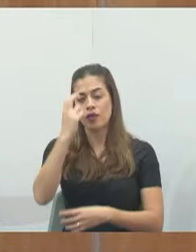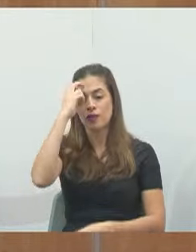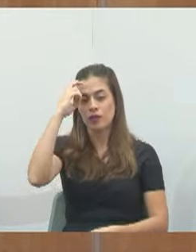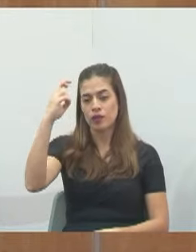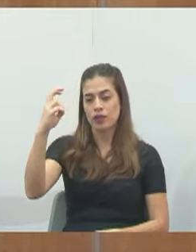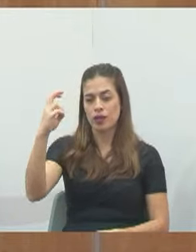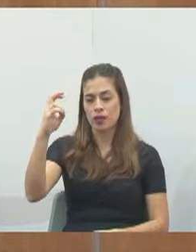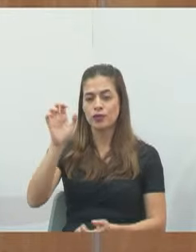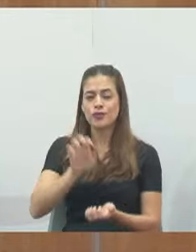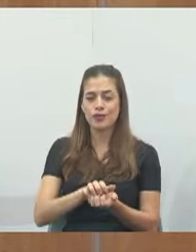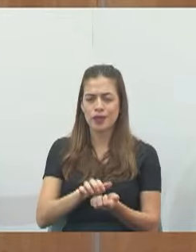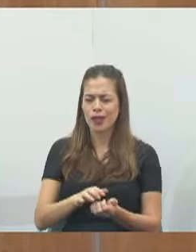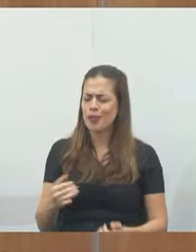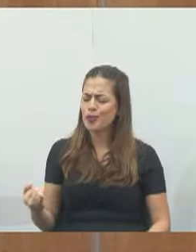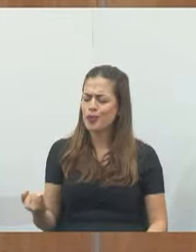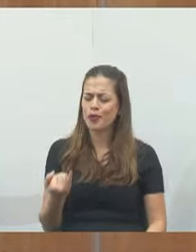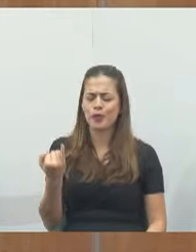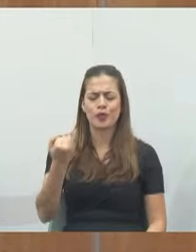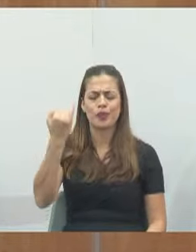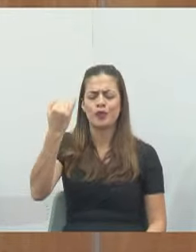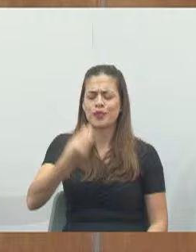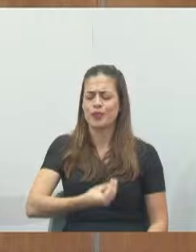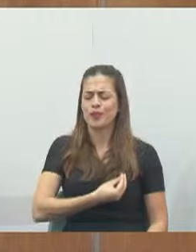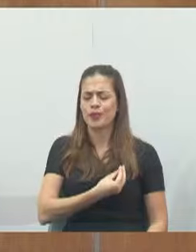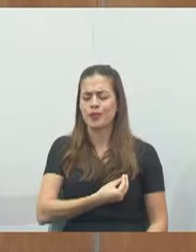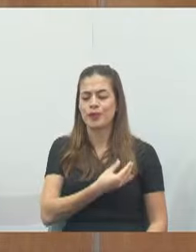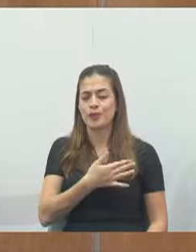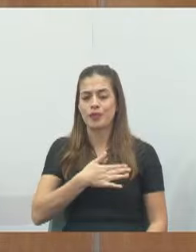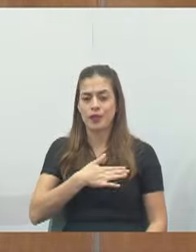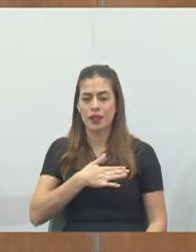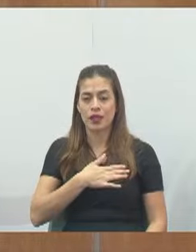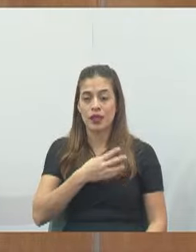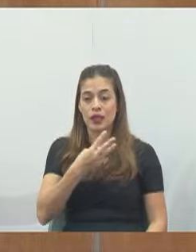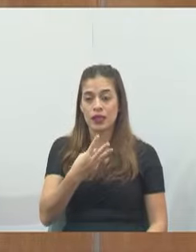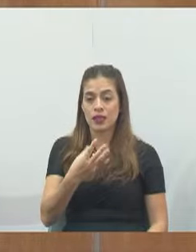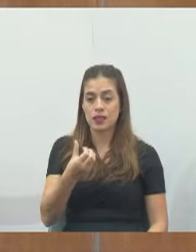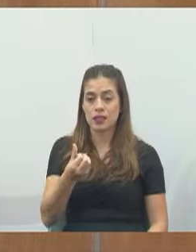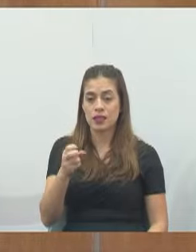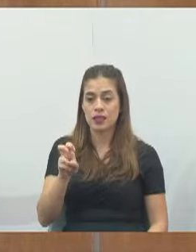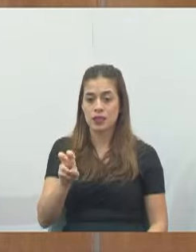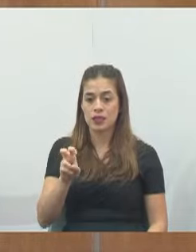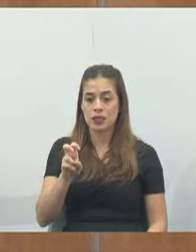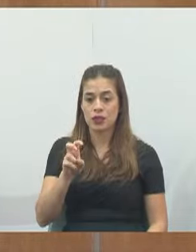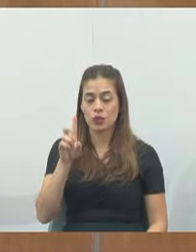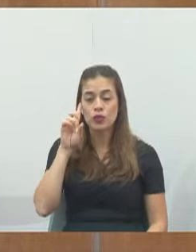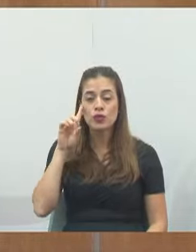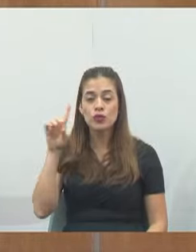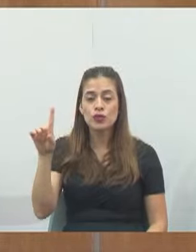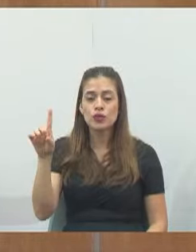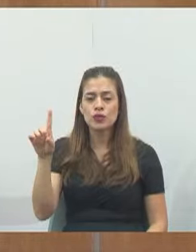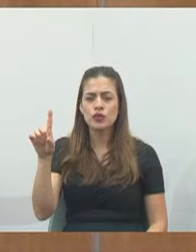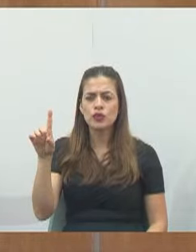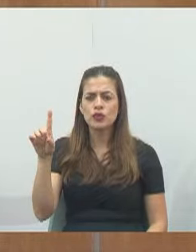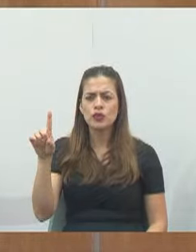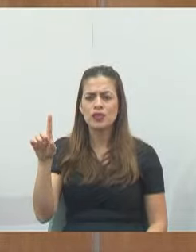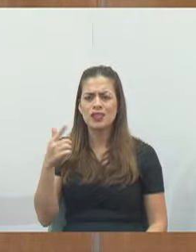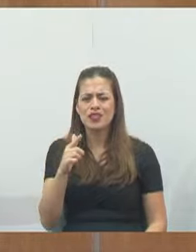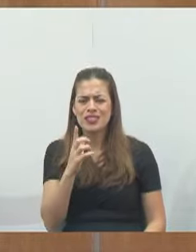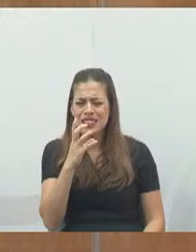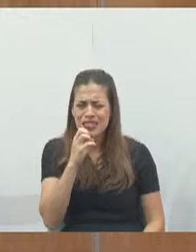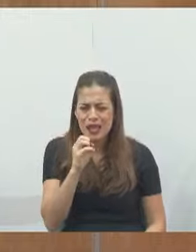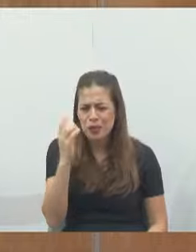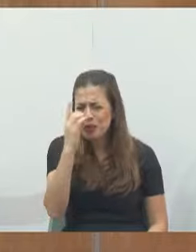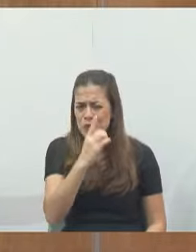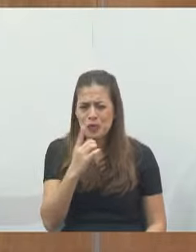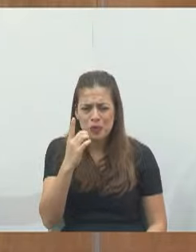de Jacareí foi muito importante na minha vida. Foram 365 dias sem sábado, sem